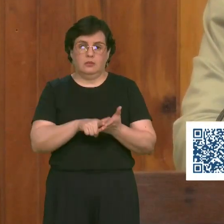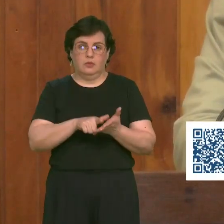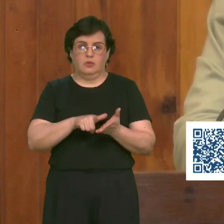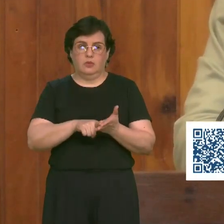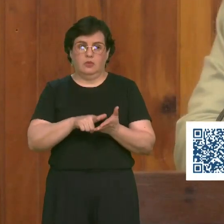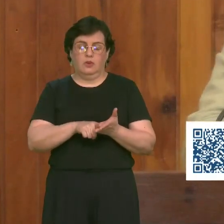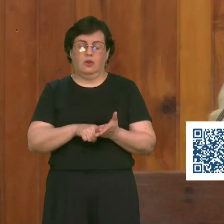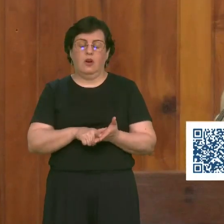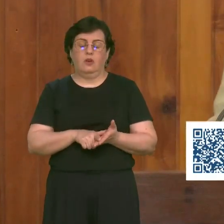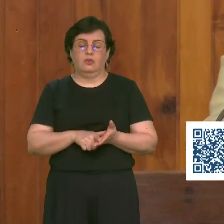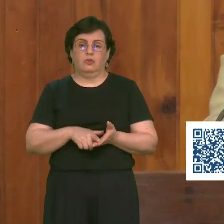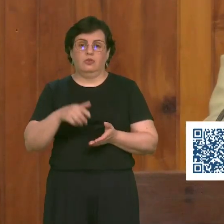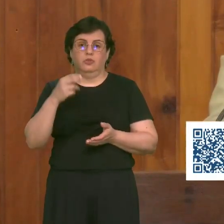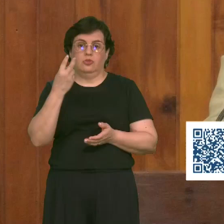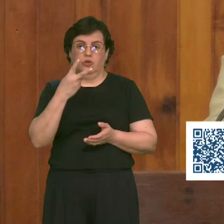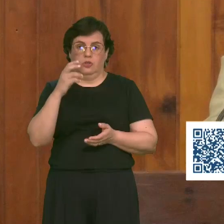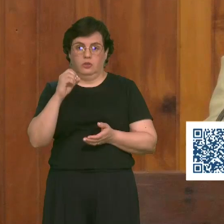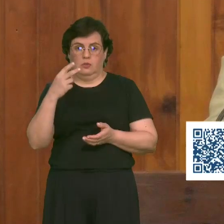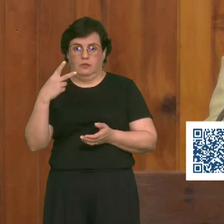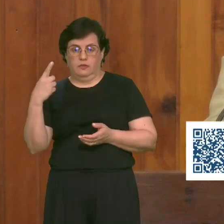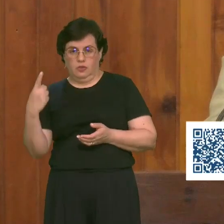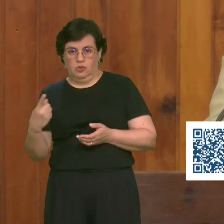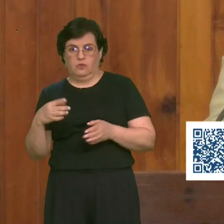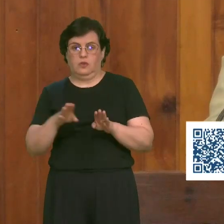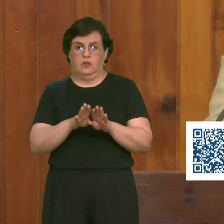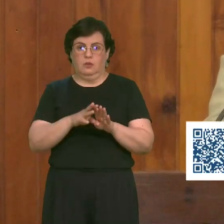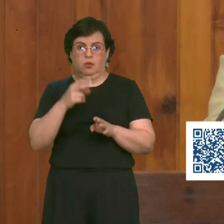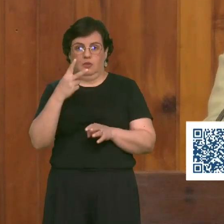51.739/21 e 7.046/2012